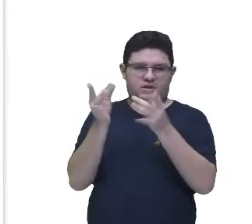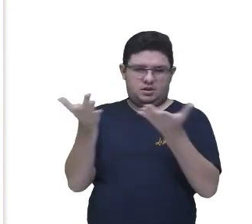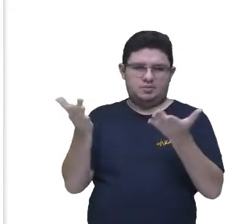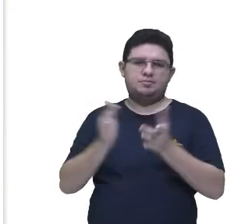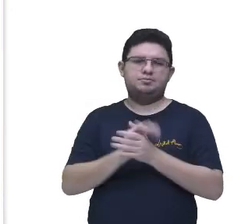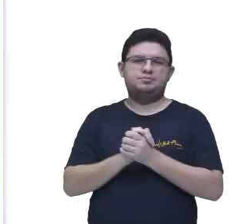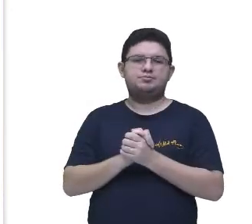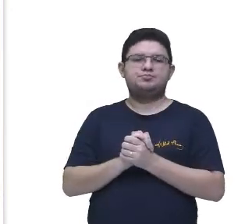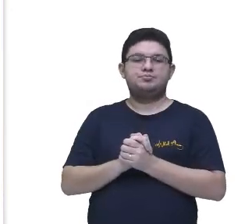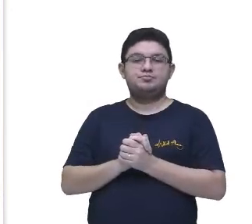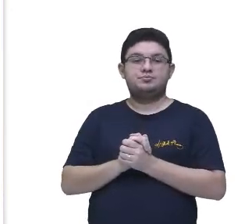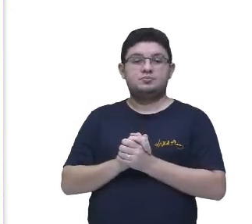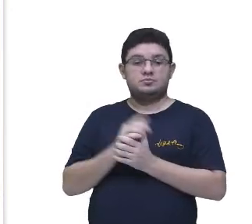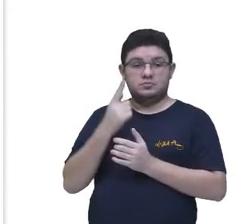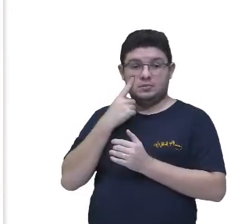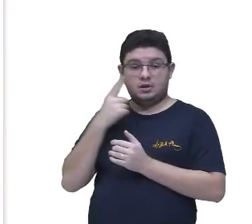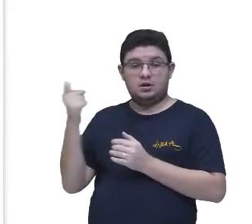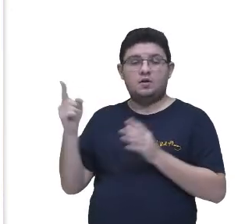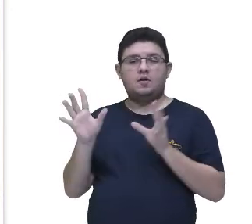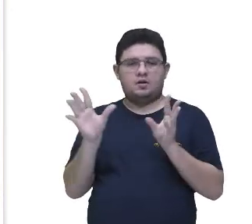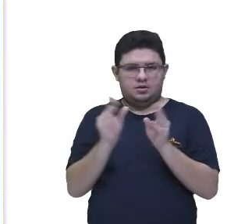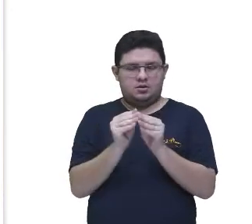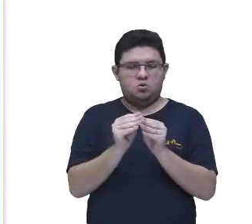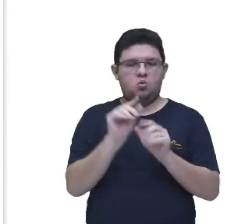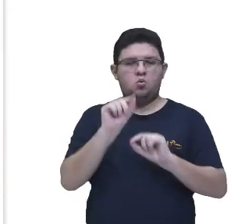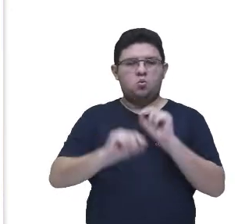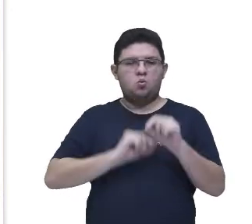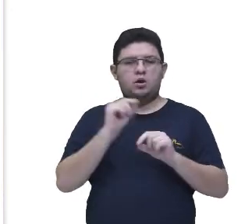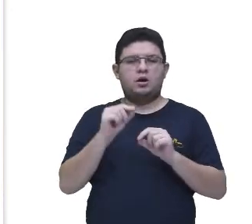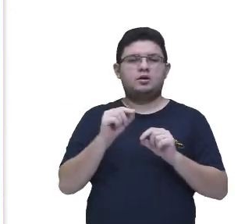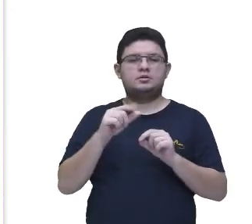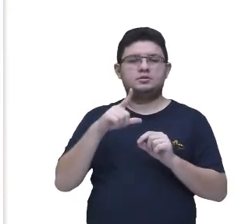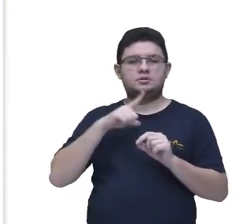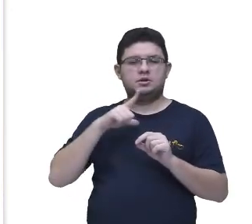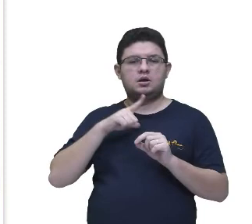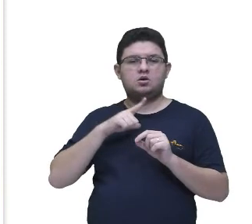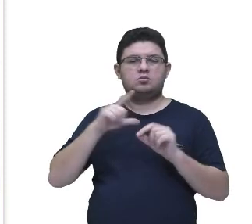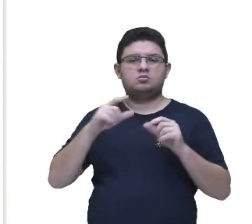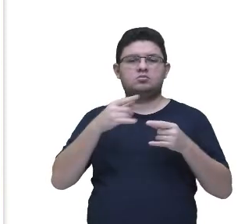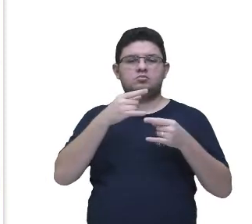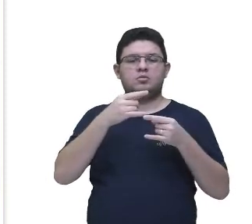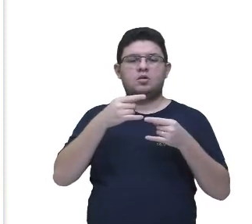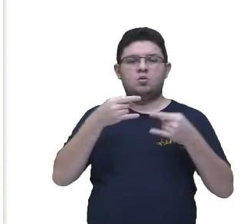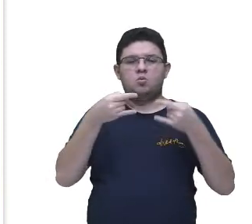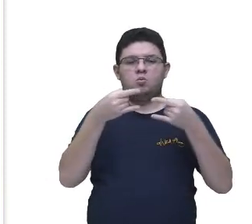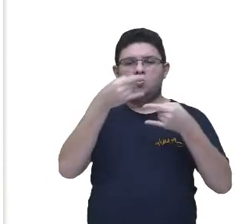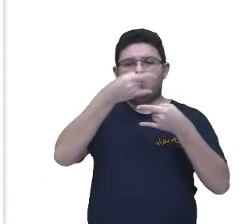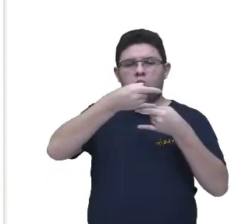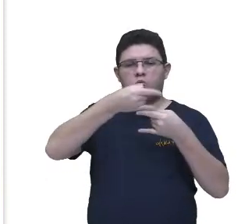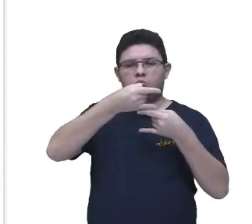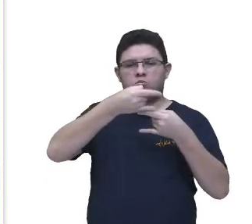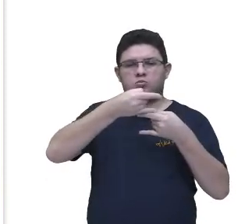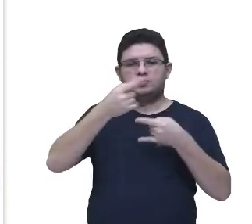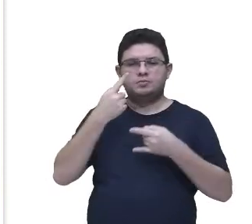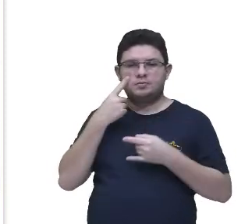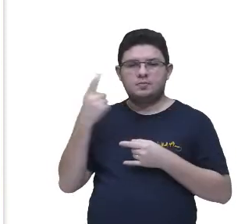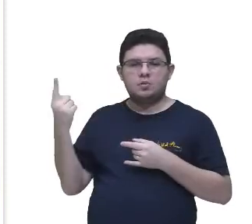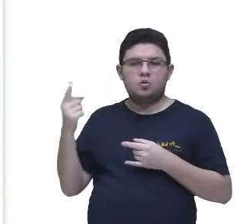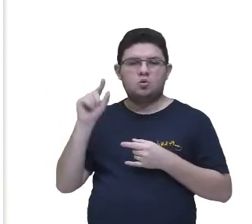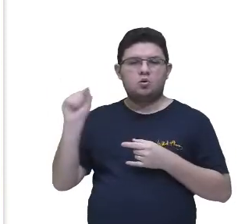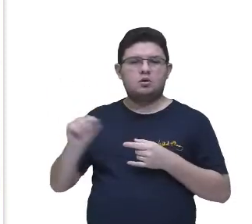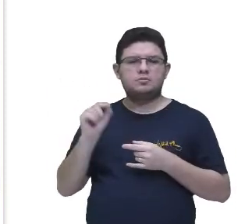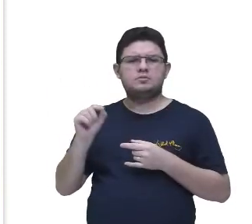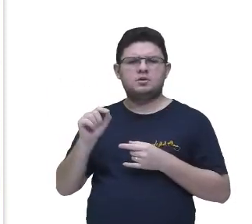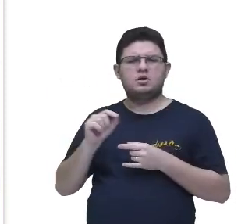E aí, finalizando, eu vou deixar para vocês uma charge. Já está sujo mesmo, com o seu